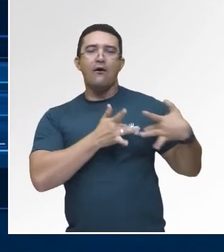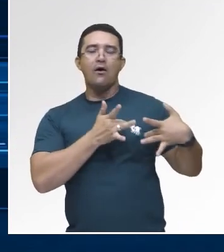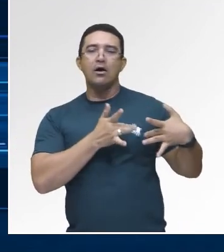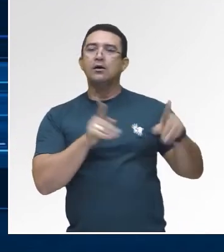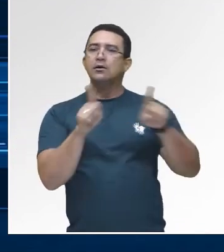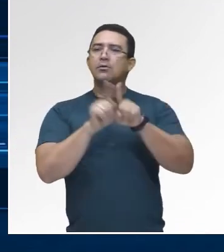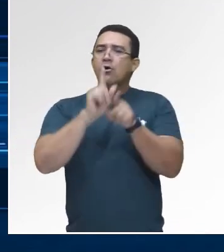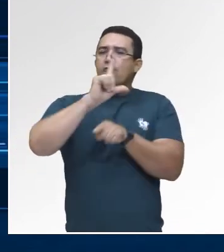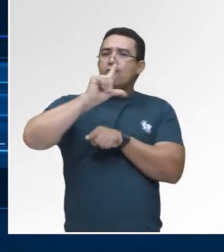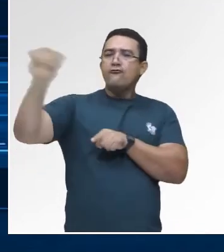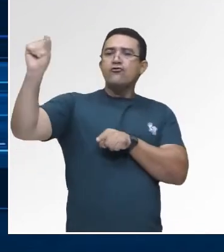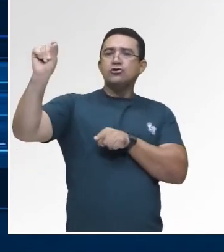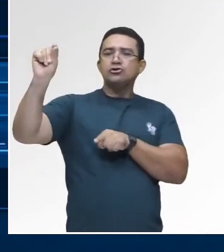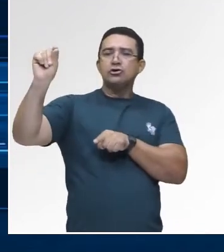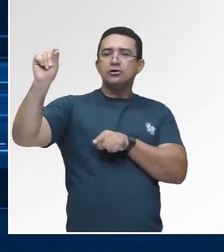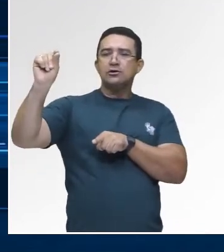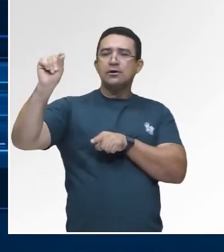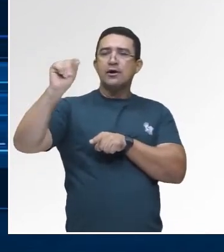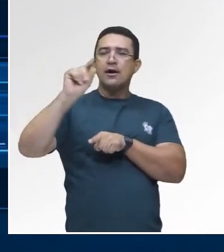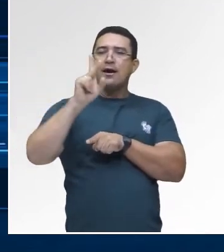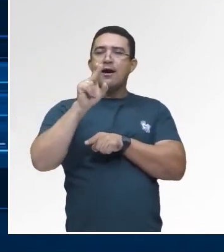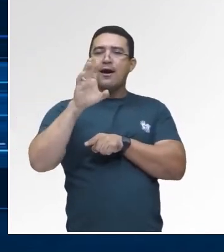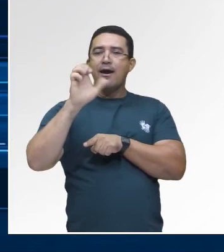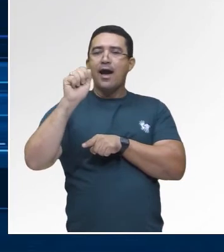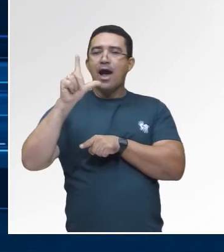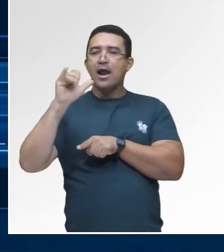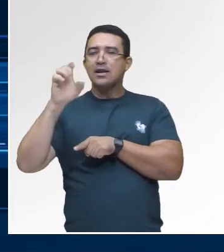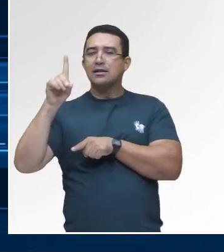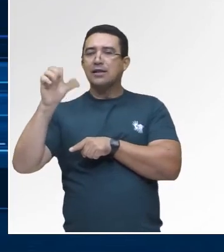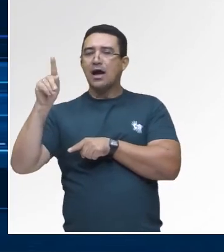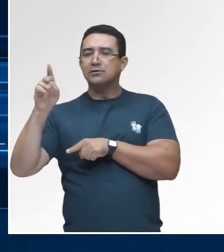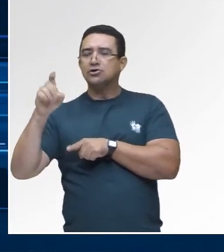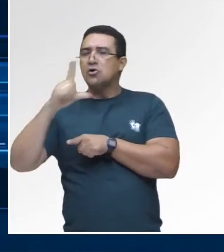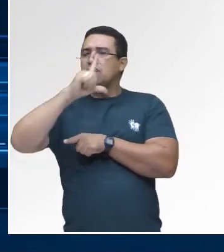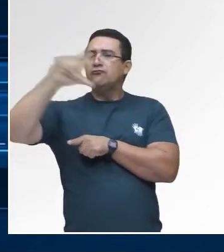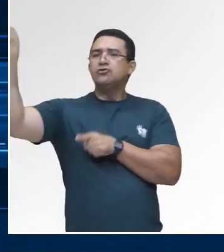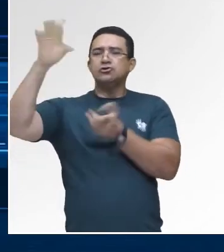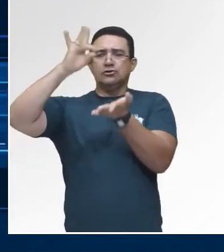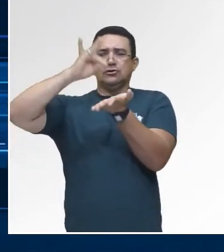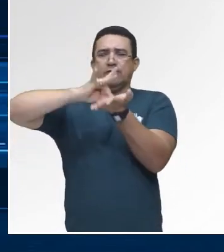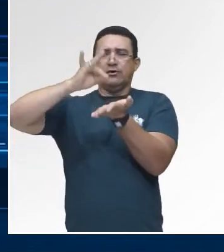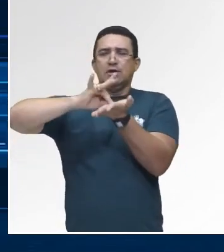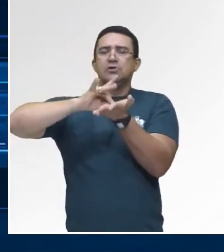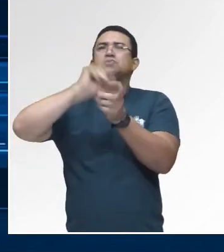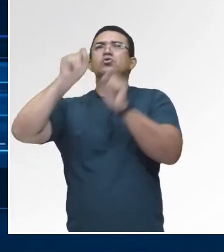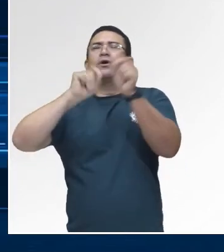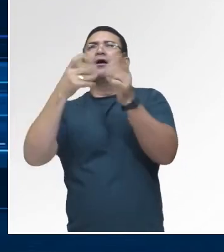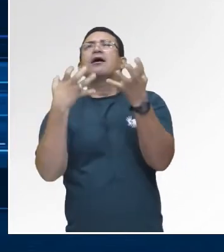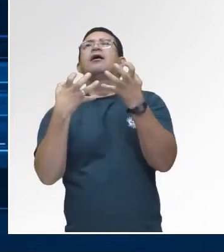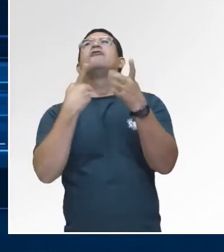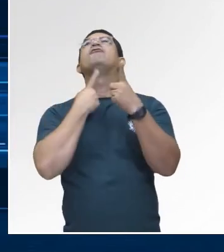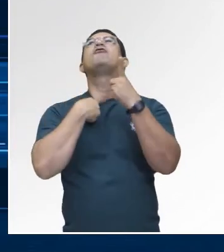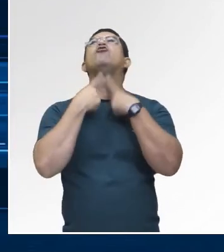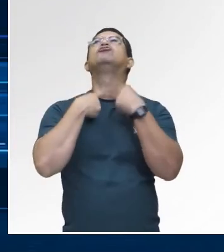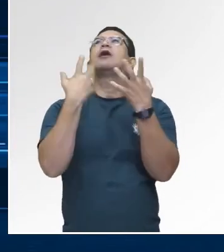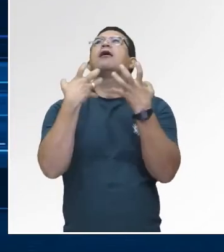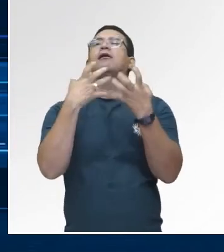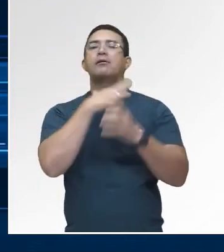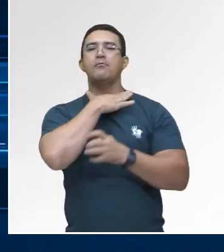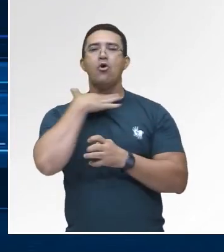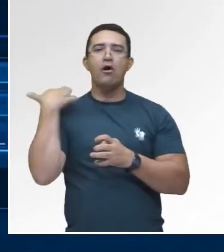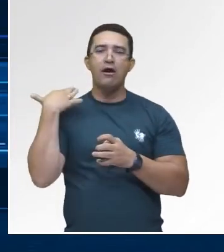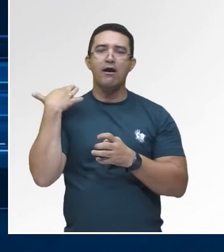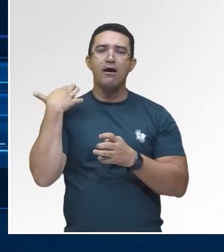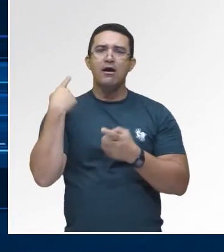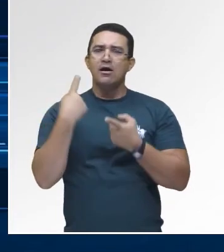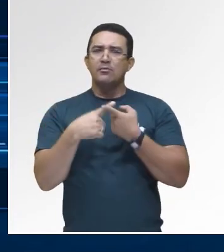é a morte, o escapismo, né? A evasão, a fantasia como a única saída para o desespero.